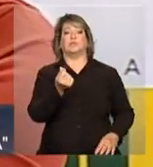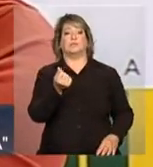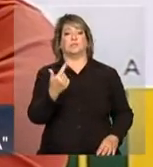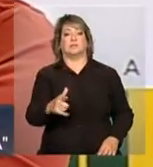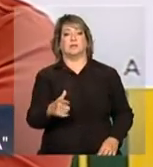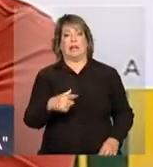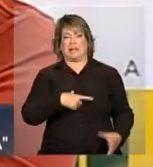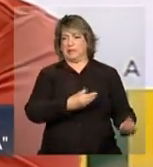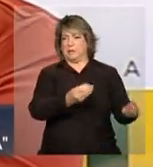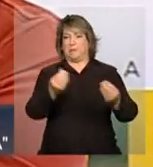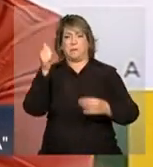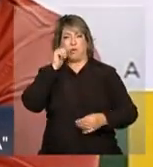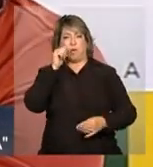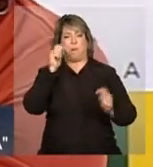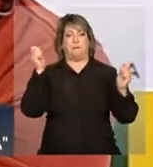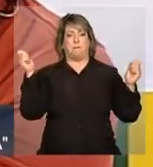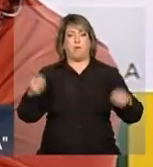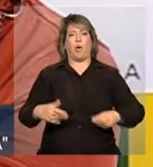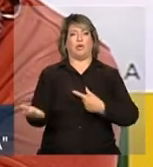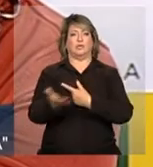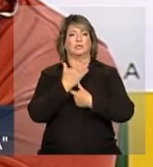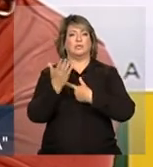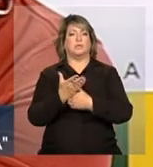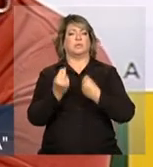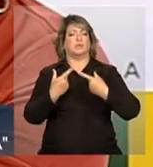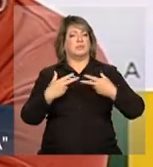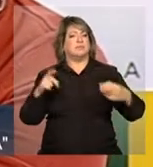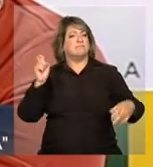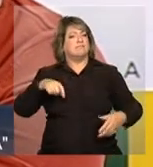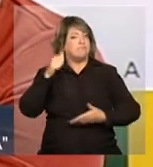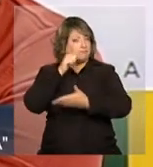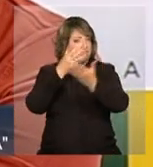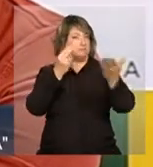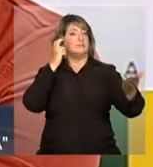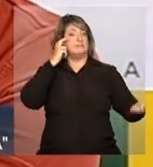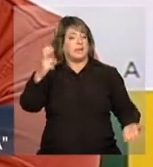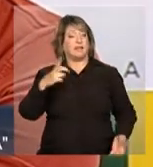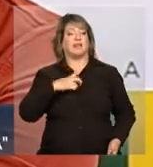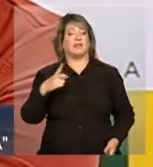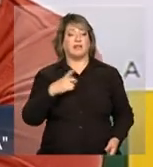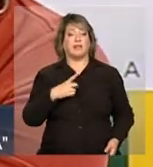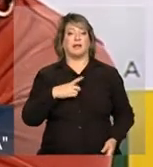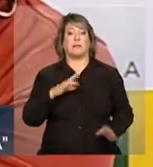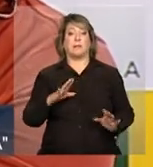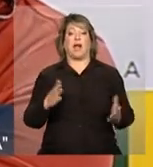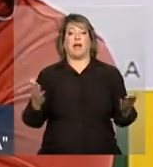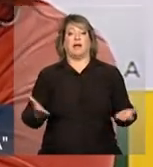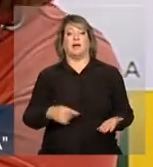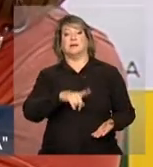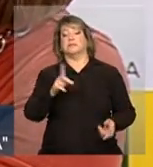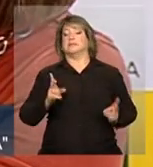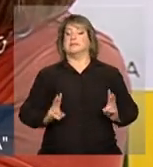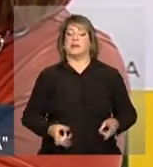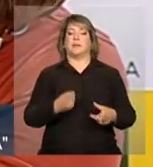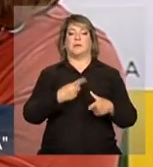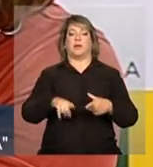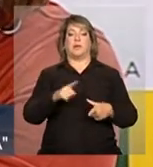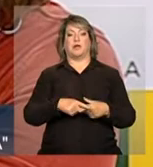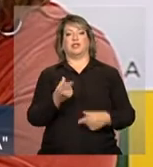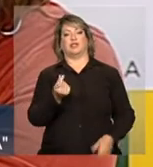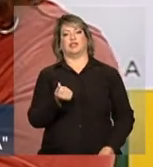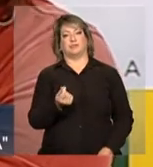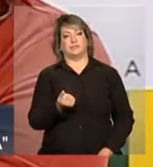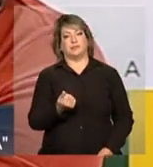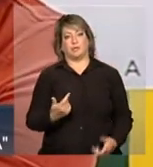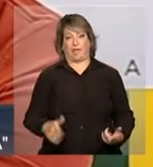um potencial que pode nos oportunizar muita coisa, um avanço muito significativo. Agora, sempre o problema é o